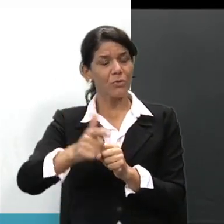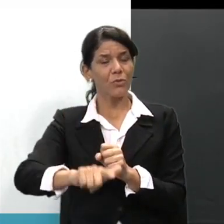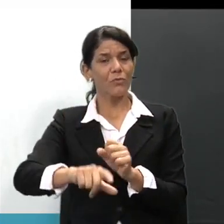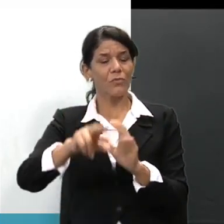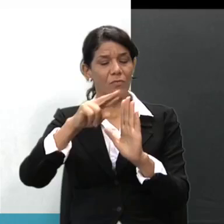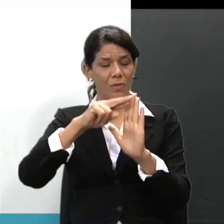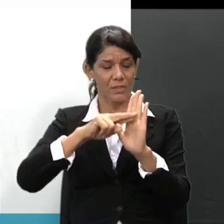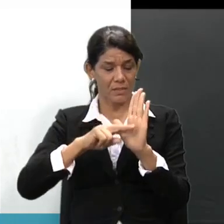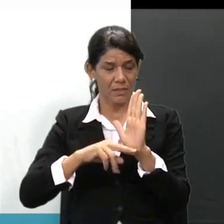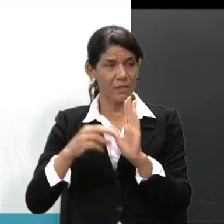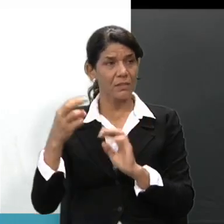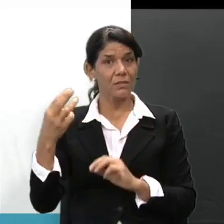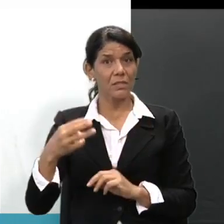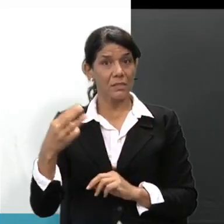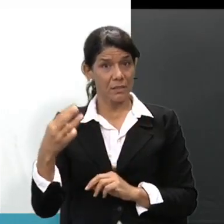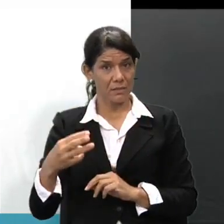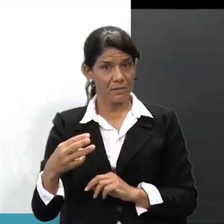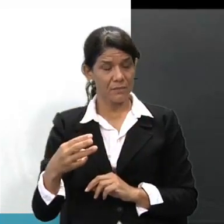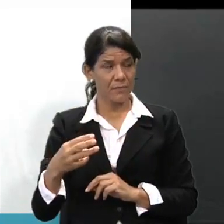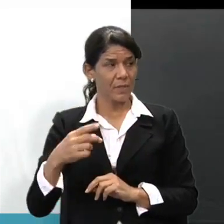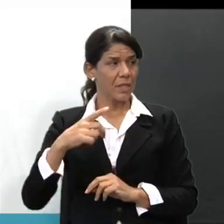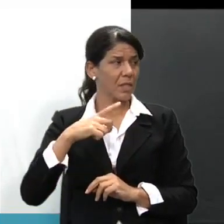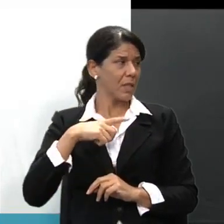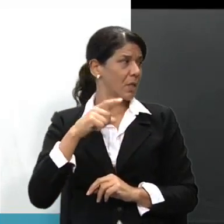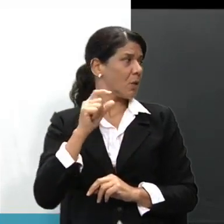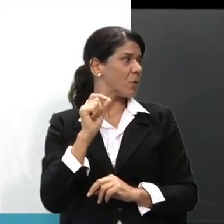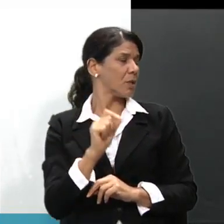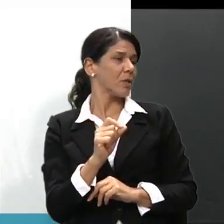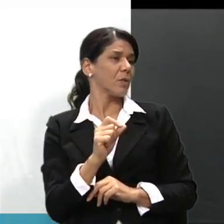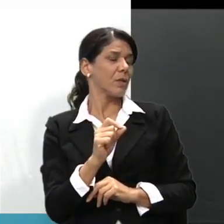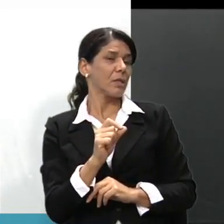a regra de 3. Eu vou ter, então,